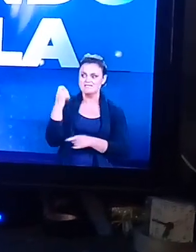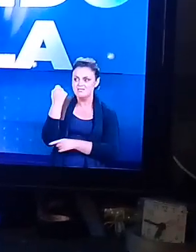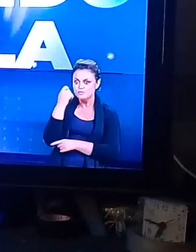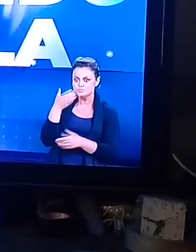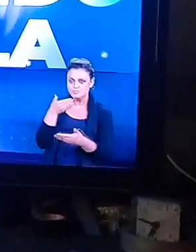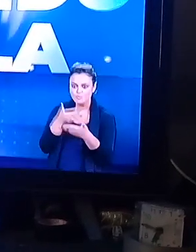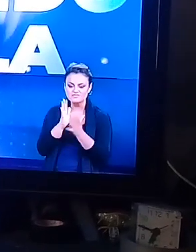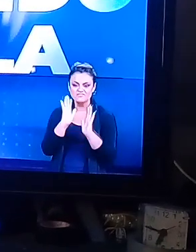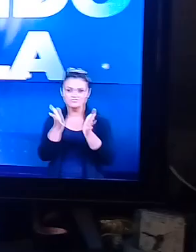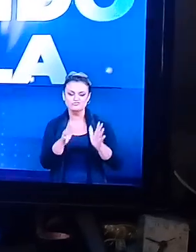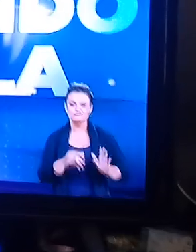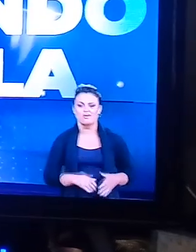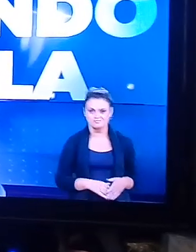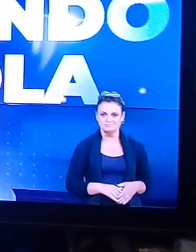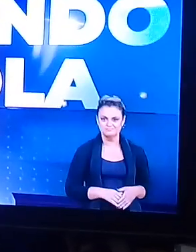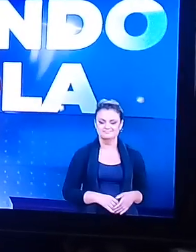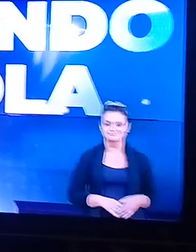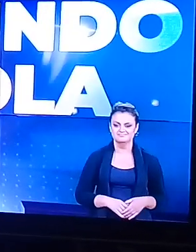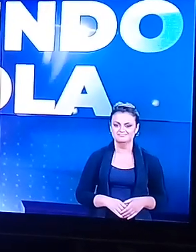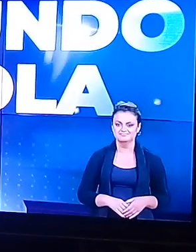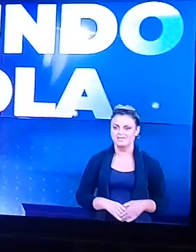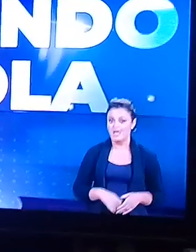Muito bom Muito bom demais